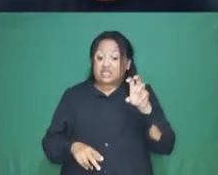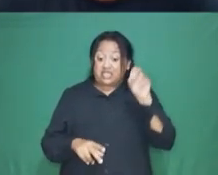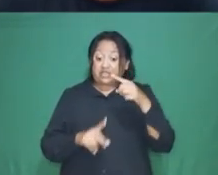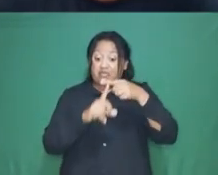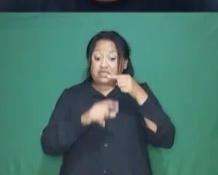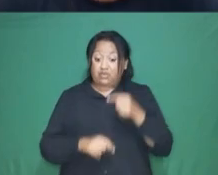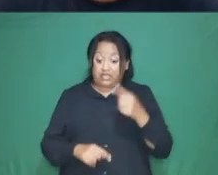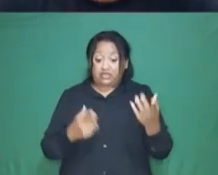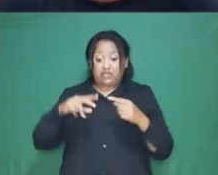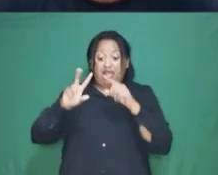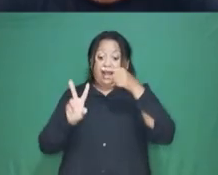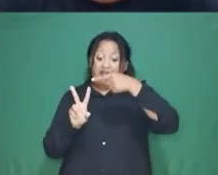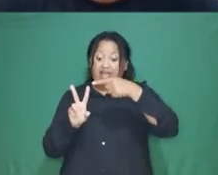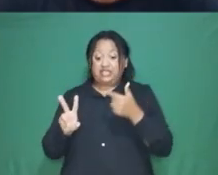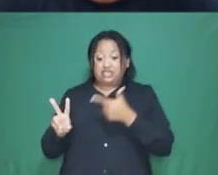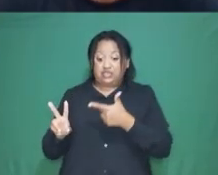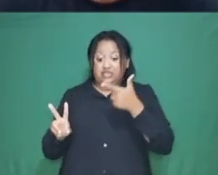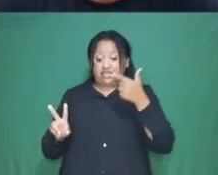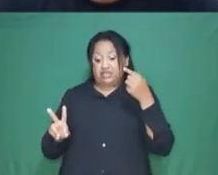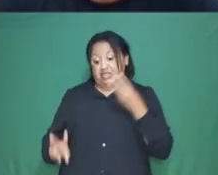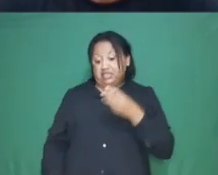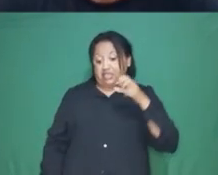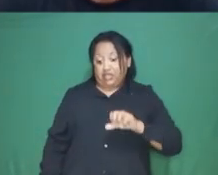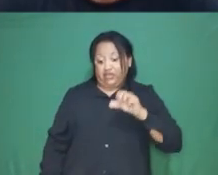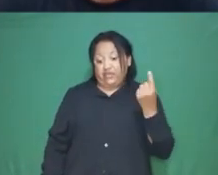500 mais ou menos a raiz de 239.400